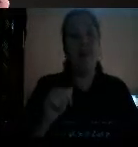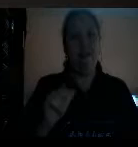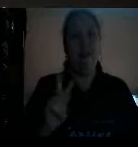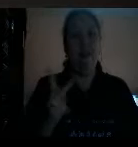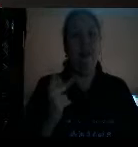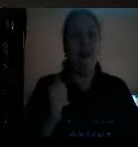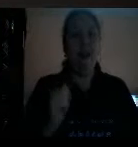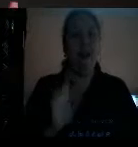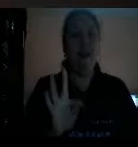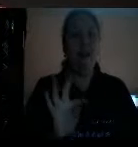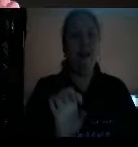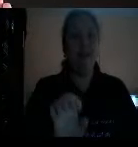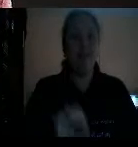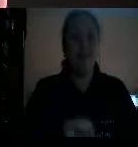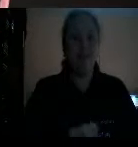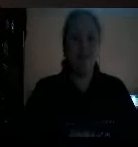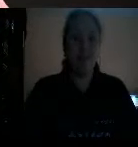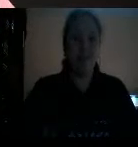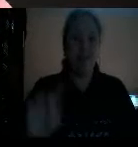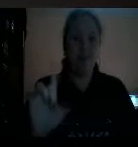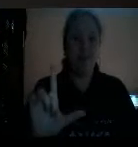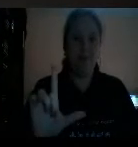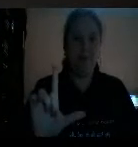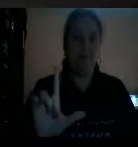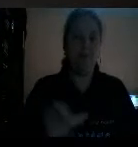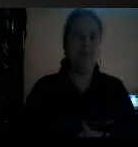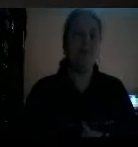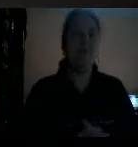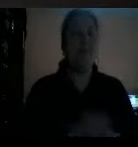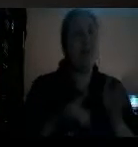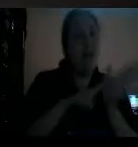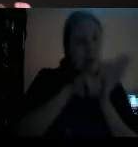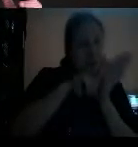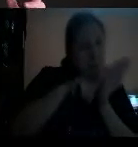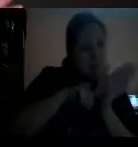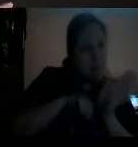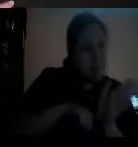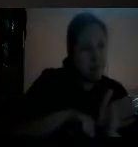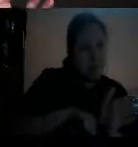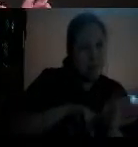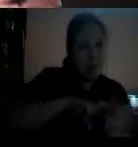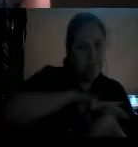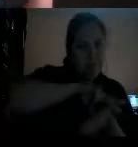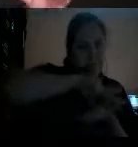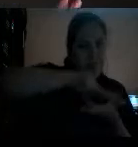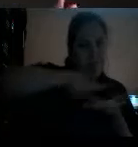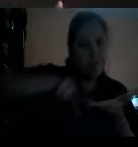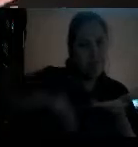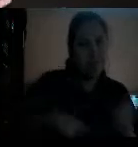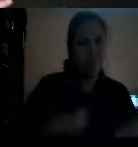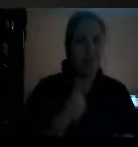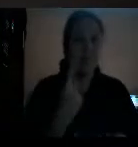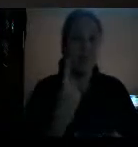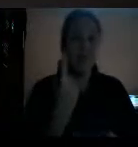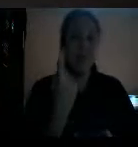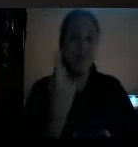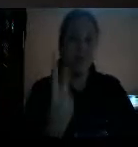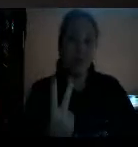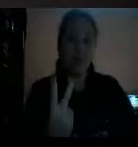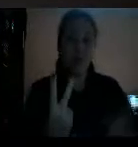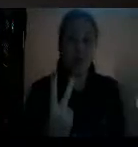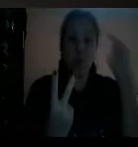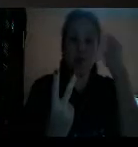Entre essas análises, ele vai criar 2 grandes teorias. Tá? Primeira teoria é o chamado